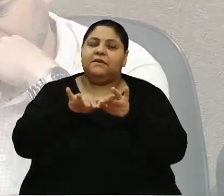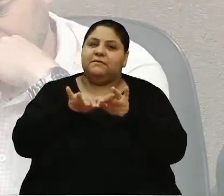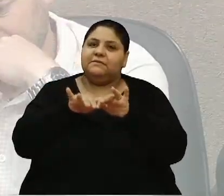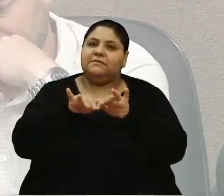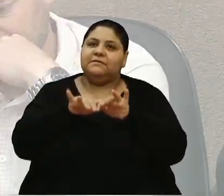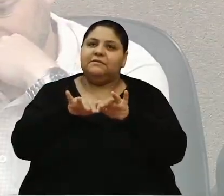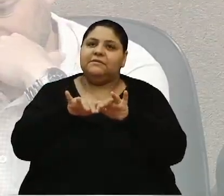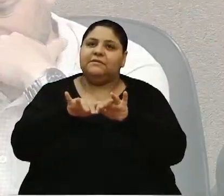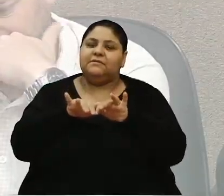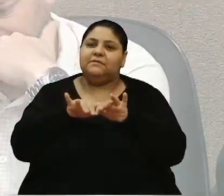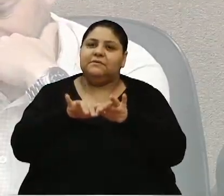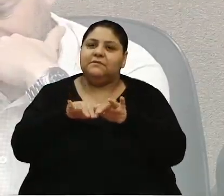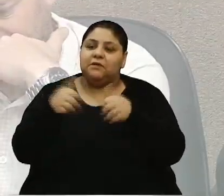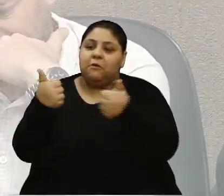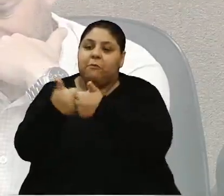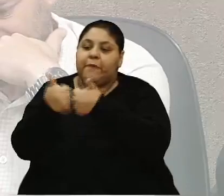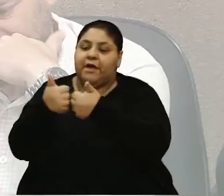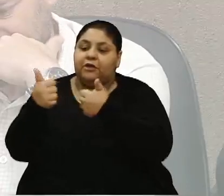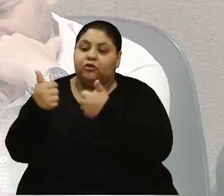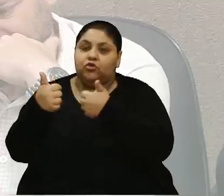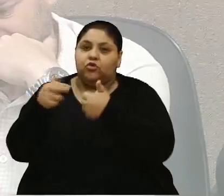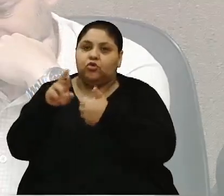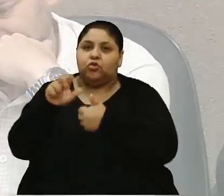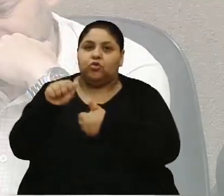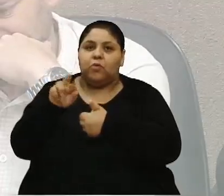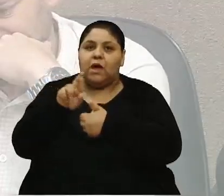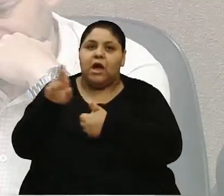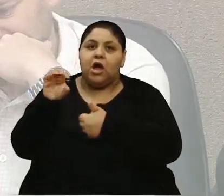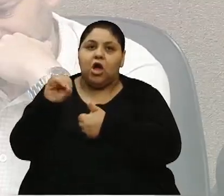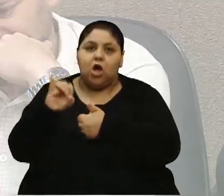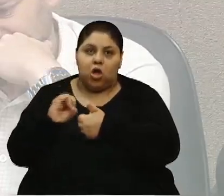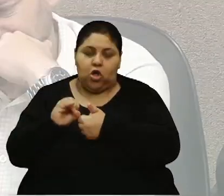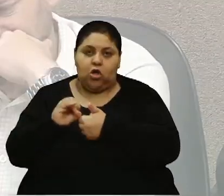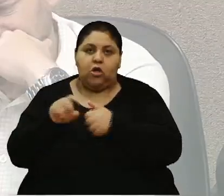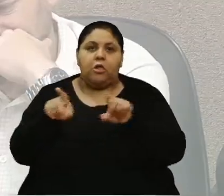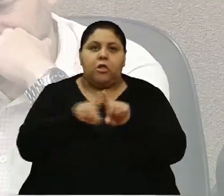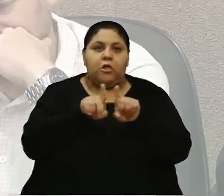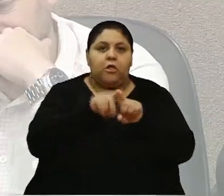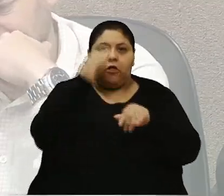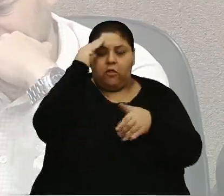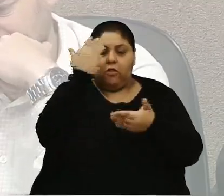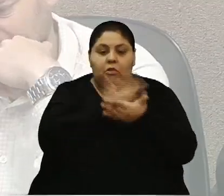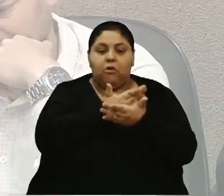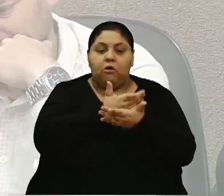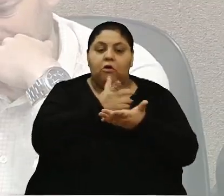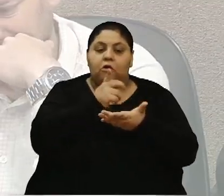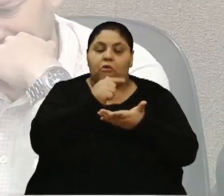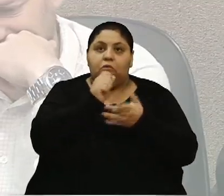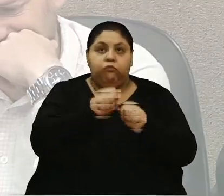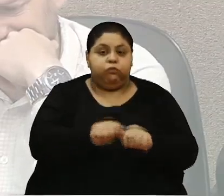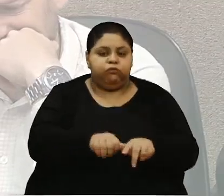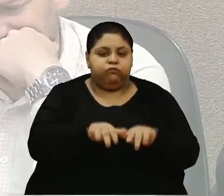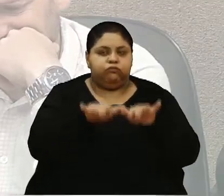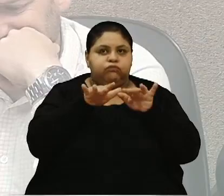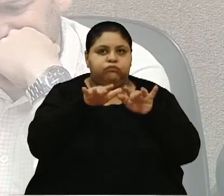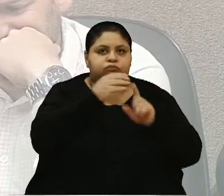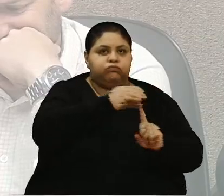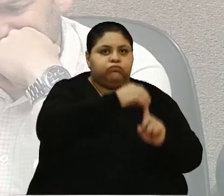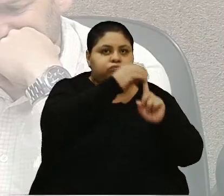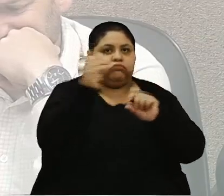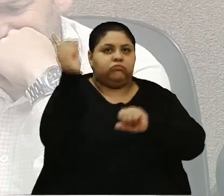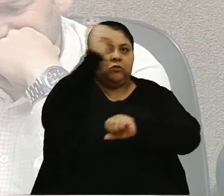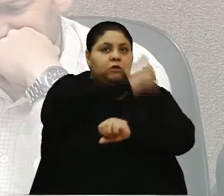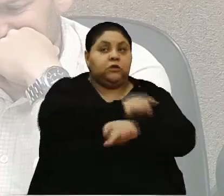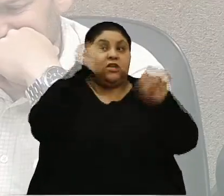próximas à margem do referido arroio. Considerando que quando o volume de água é grande, principalmente em dias de